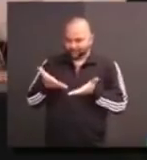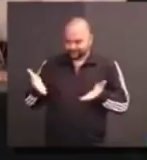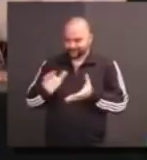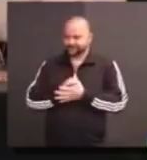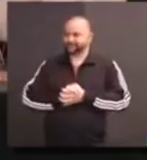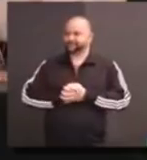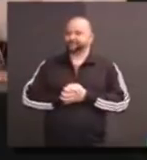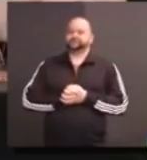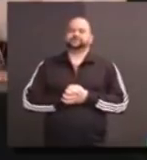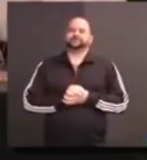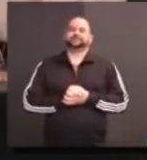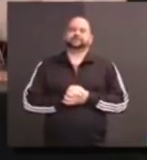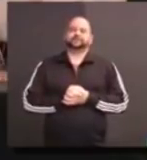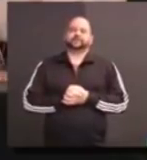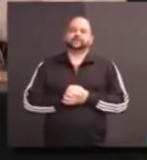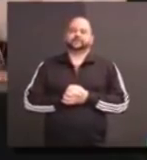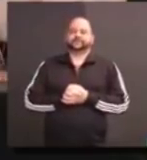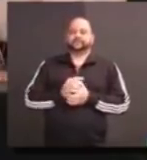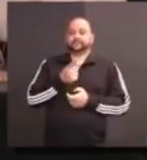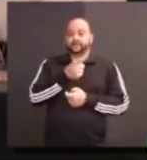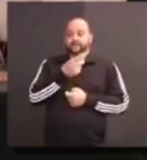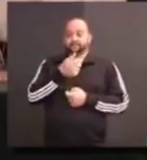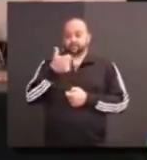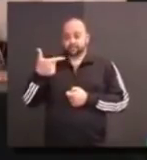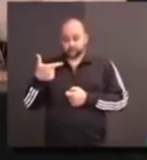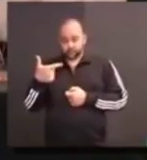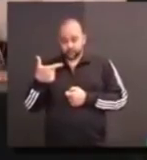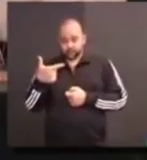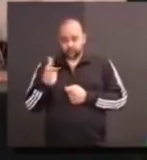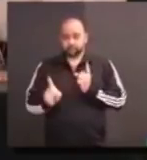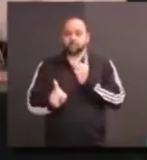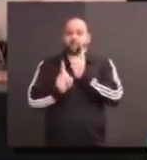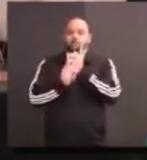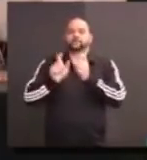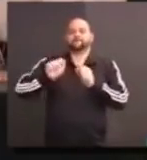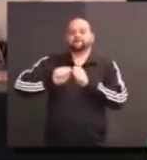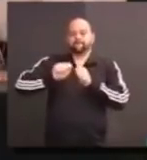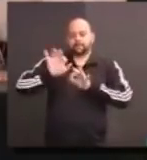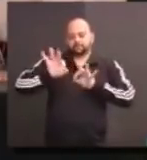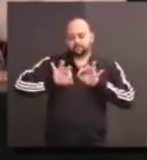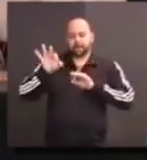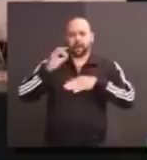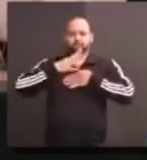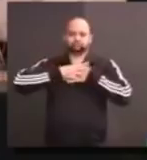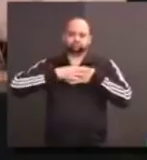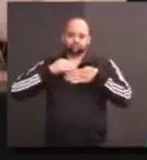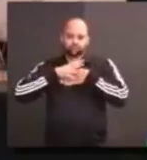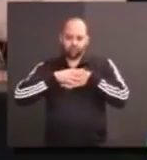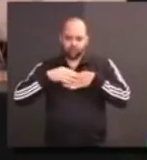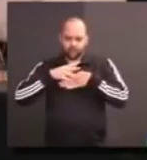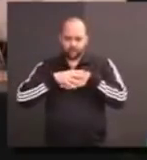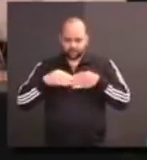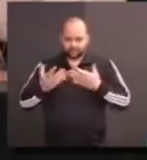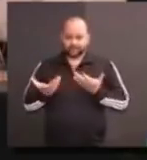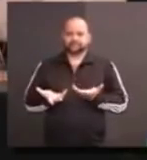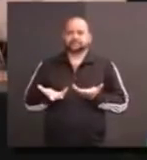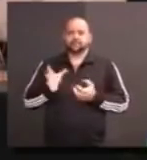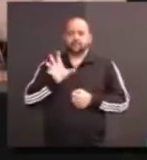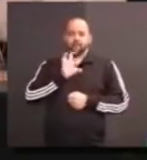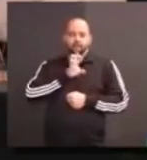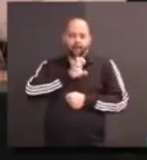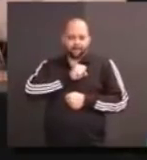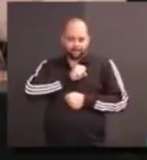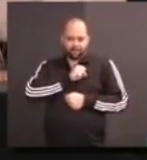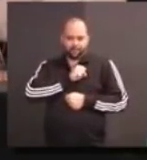acontecendo neste 12º encontro, realizado com tanto carinho e com tanto amor